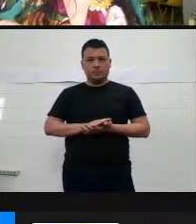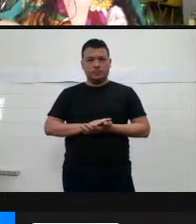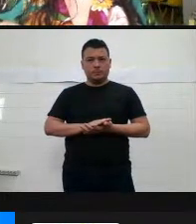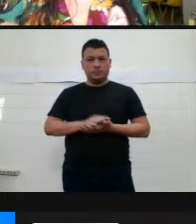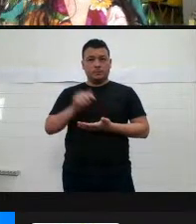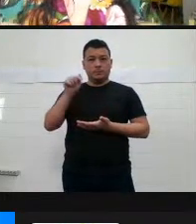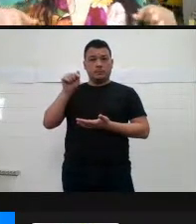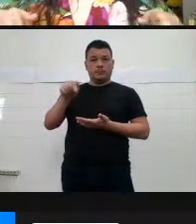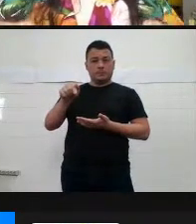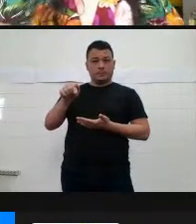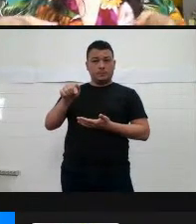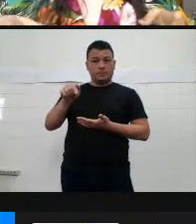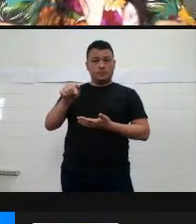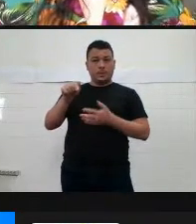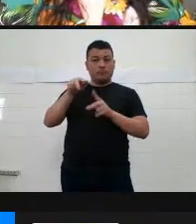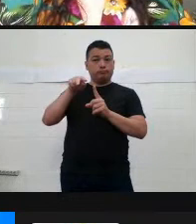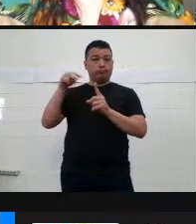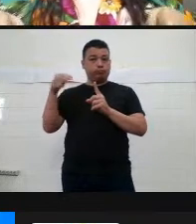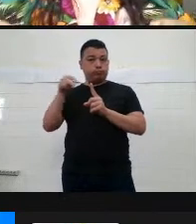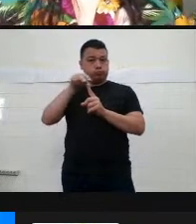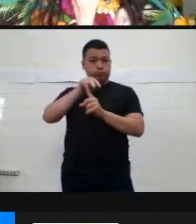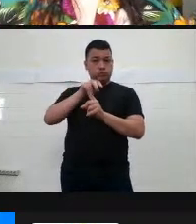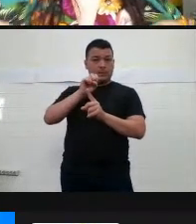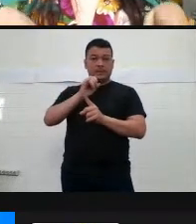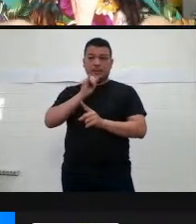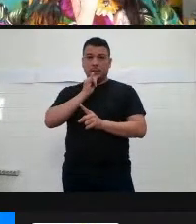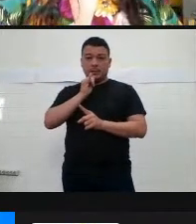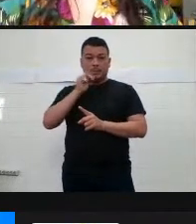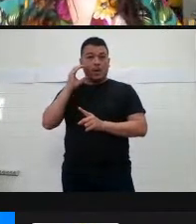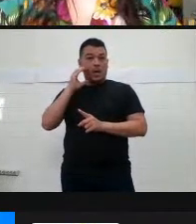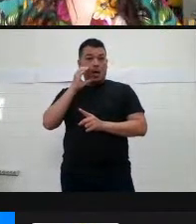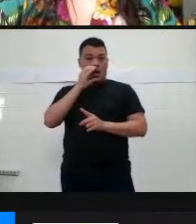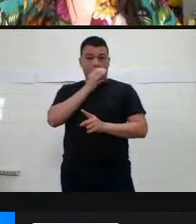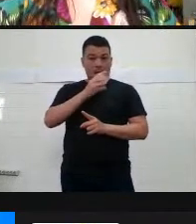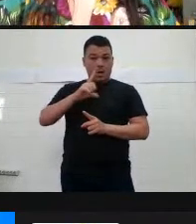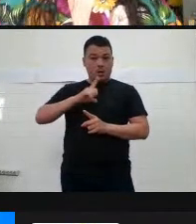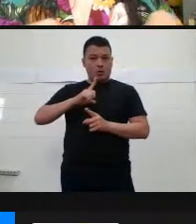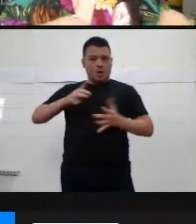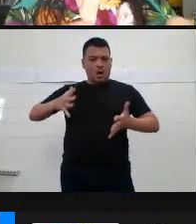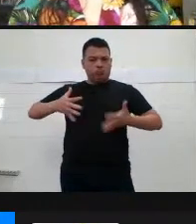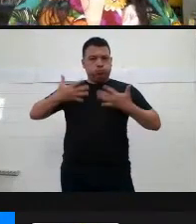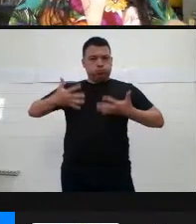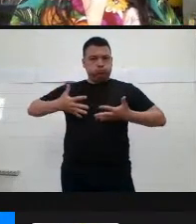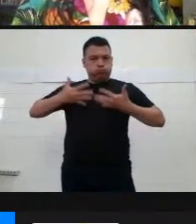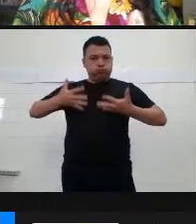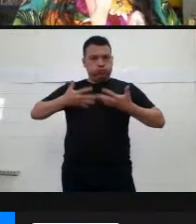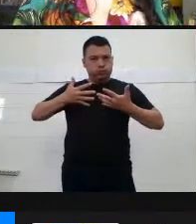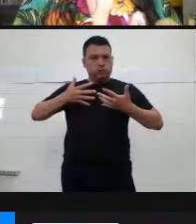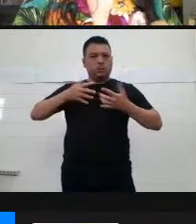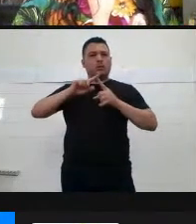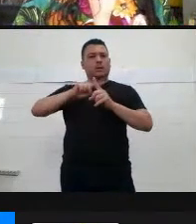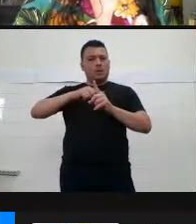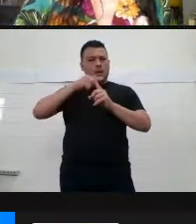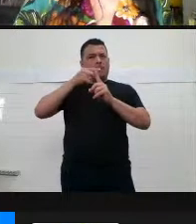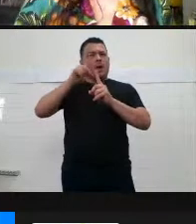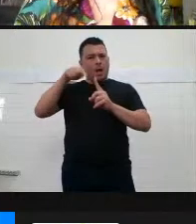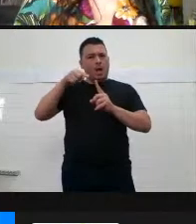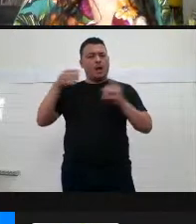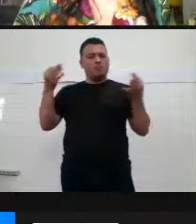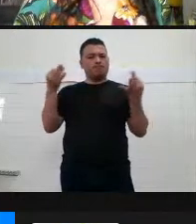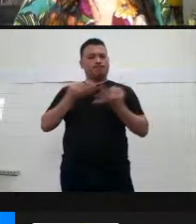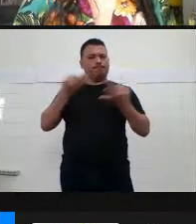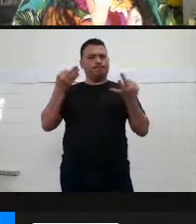dessa perspectiva, quanto mais calor se tinha, mais perfeito se